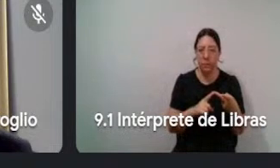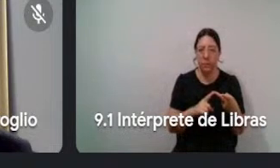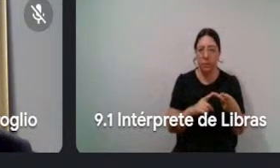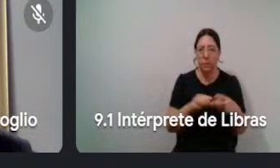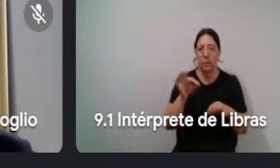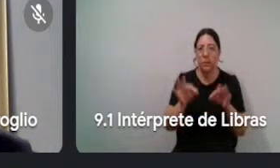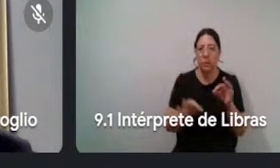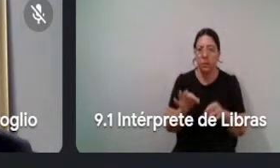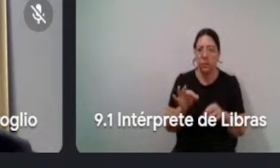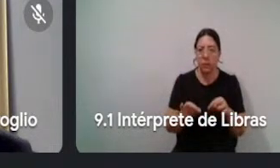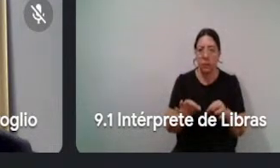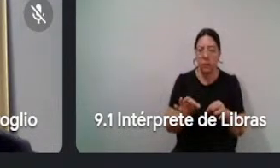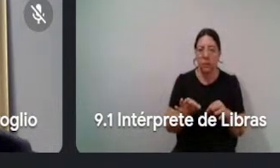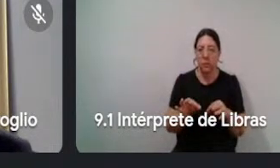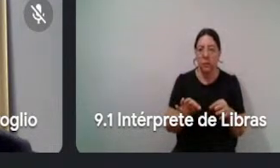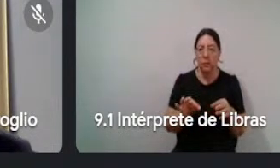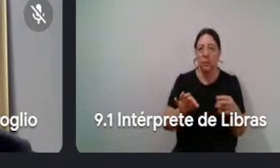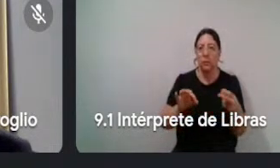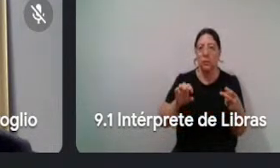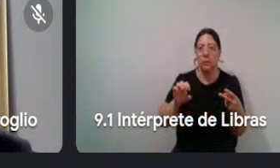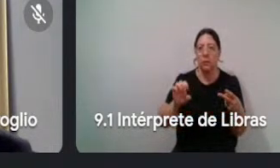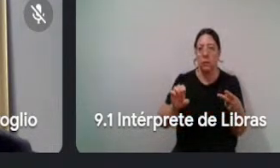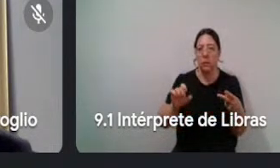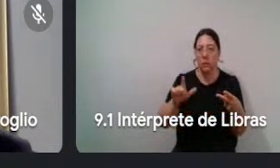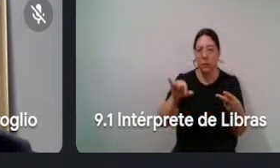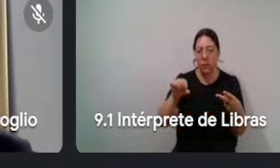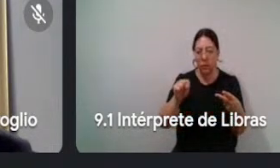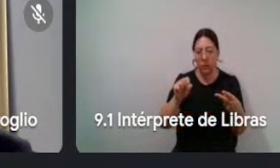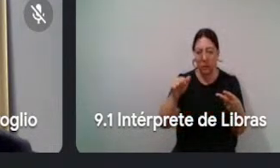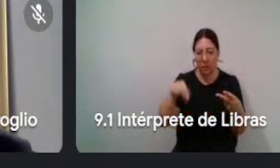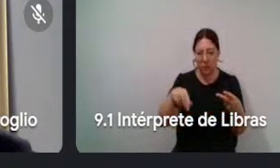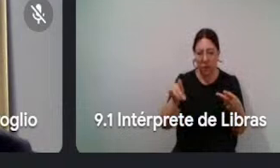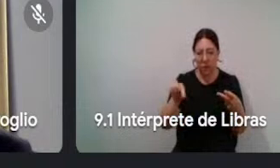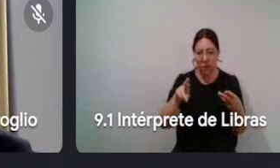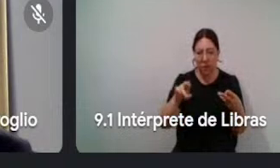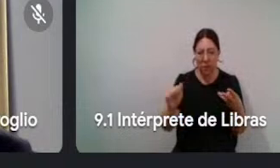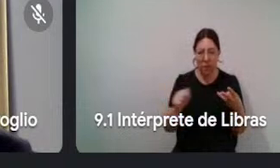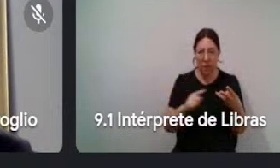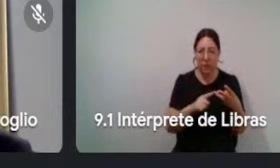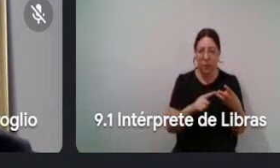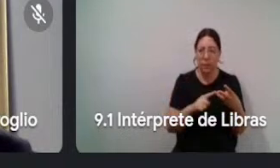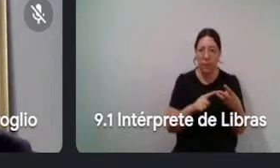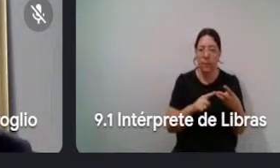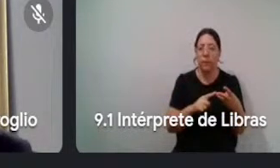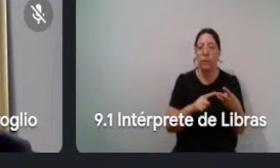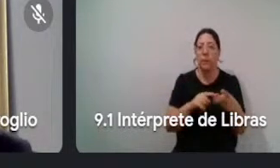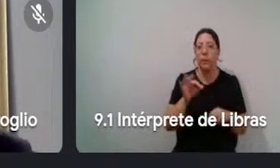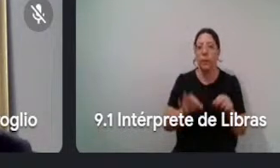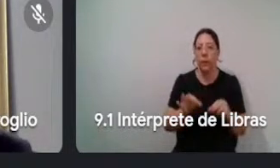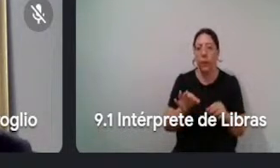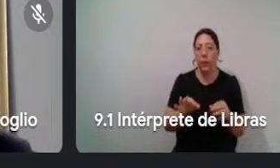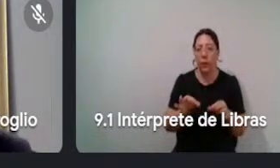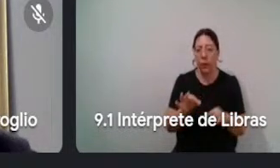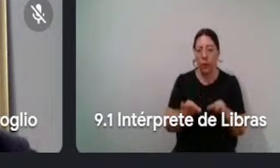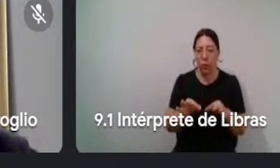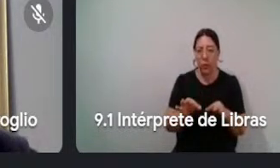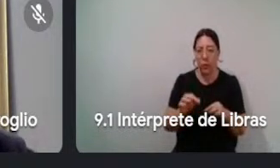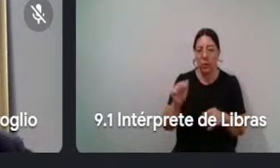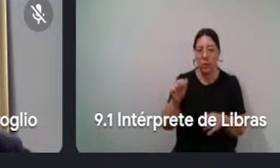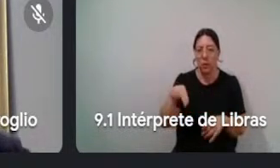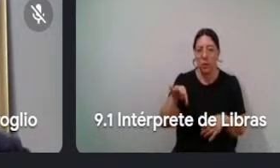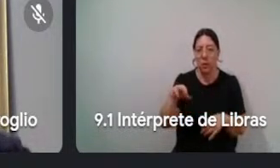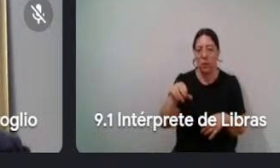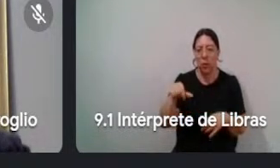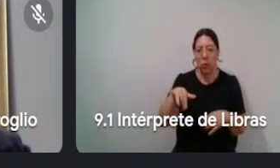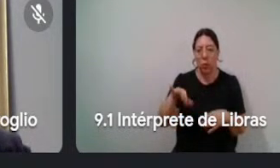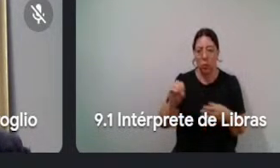Juíza Edsandra Barbosa da Silva Lourenço. E o juiz Antônio Paim Brogo.